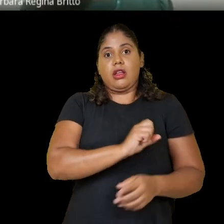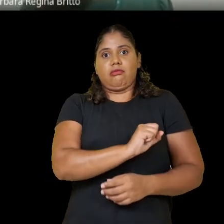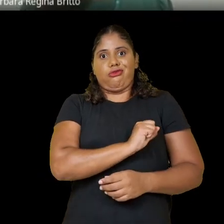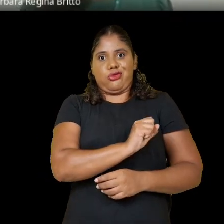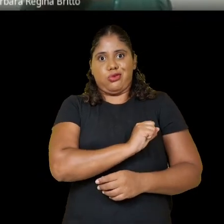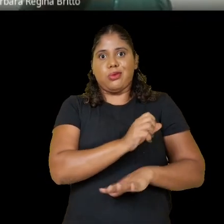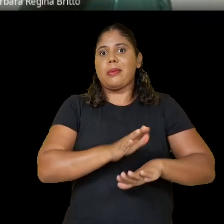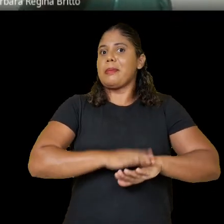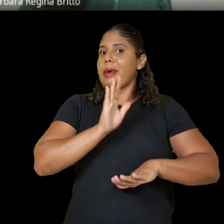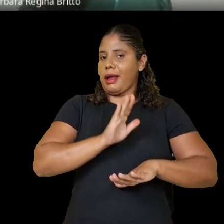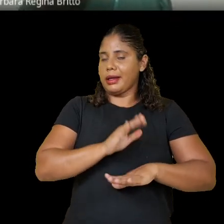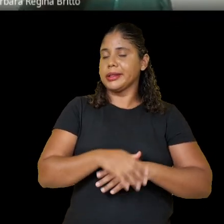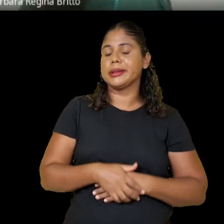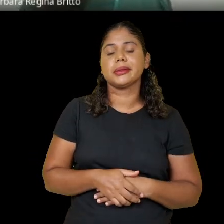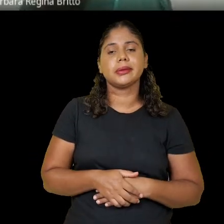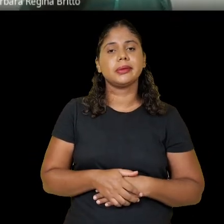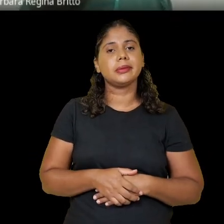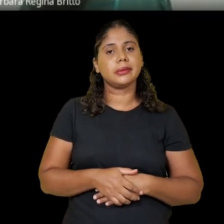batimento cardíaco,